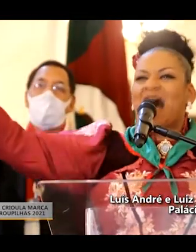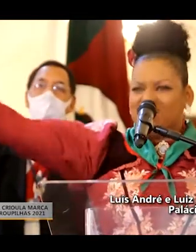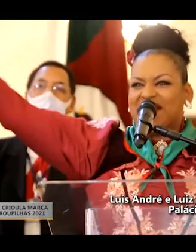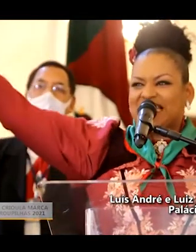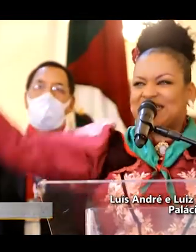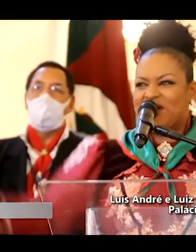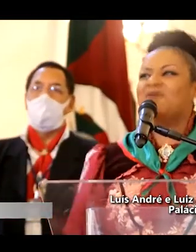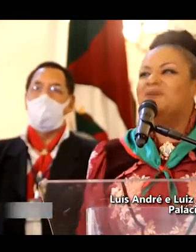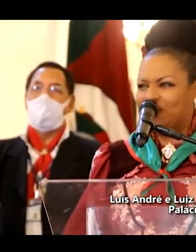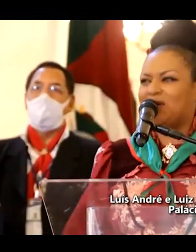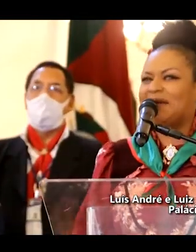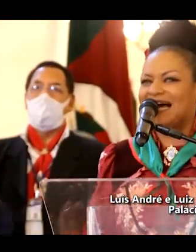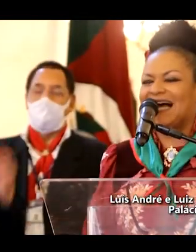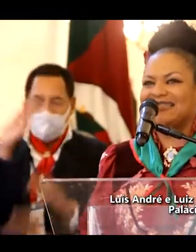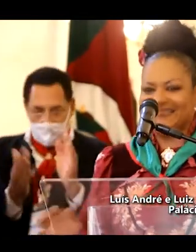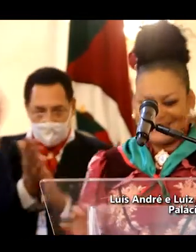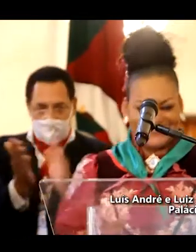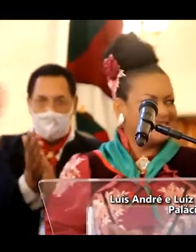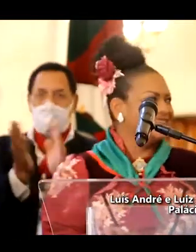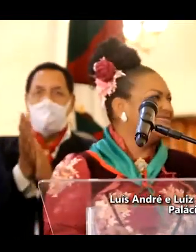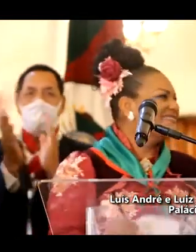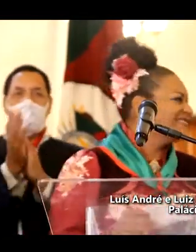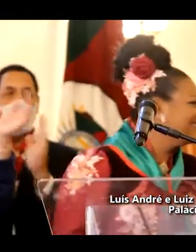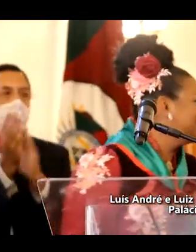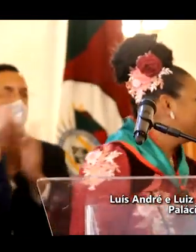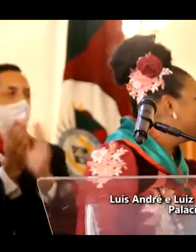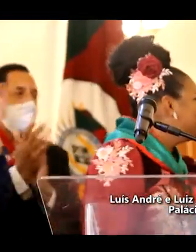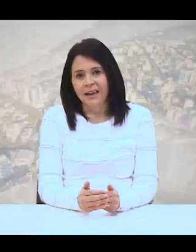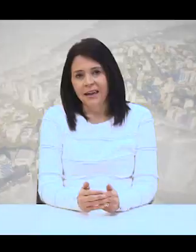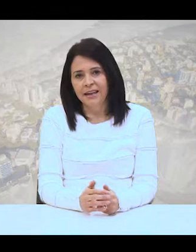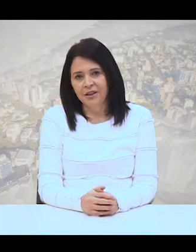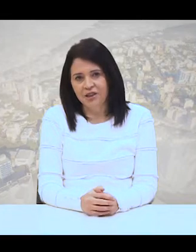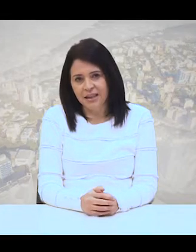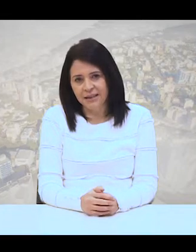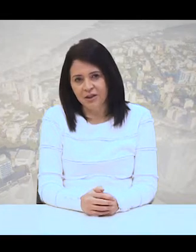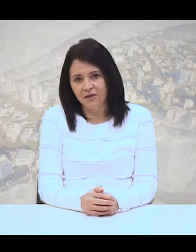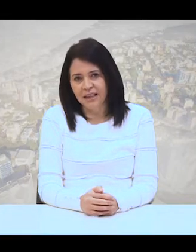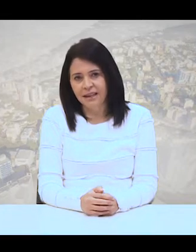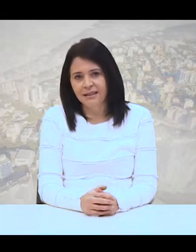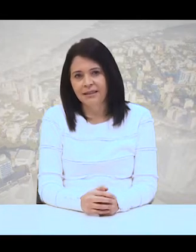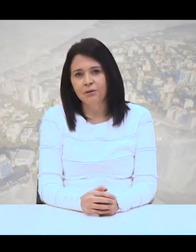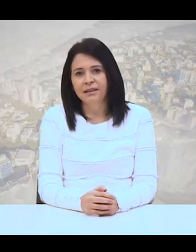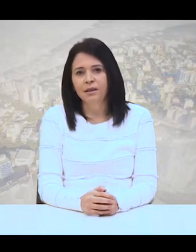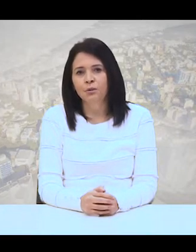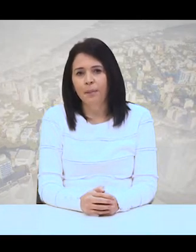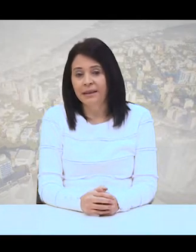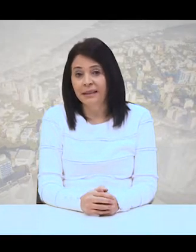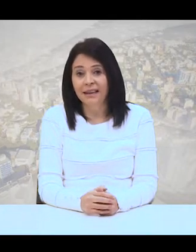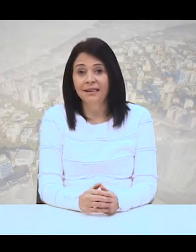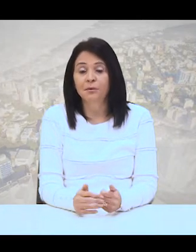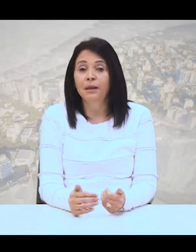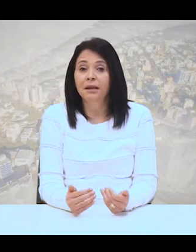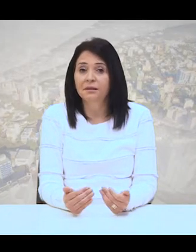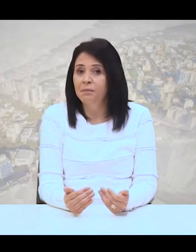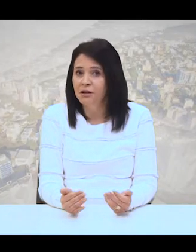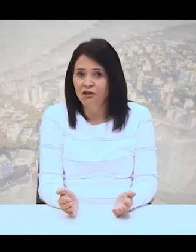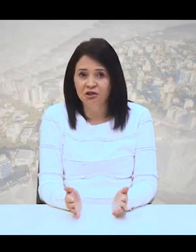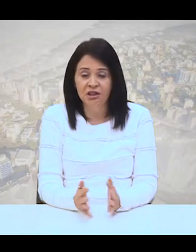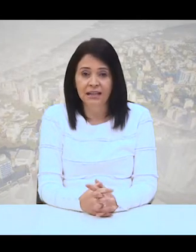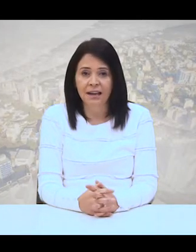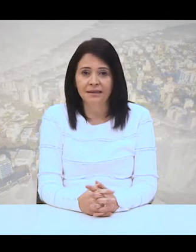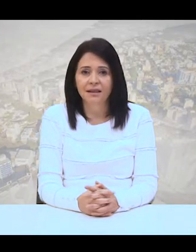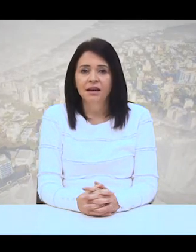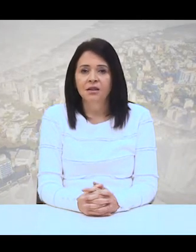pátria amanheceu. Muito obrigada. Em Erechim, as atividades estão sendo apresentadas pelas